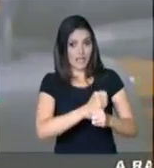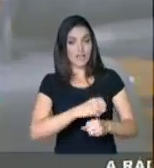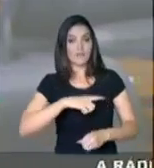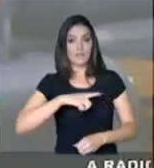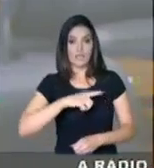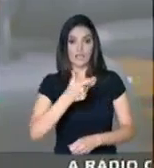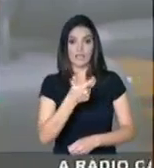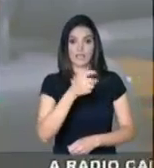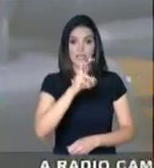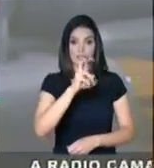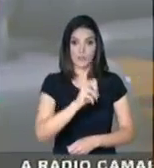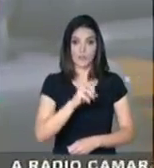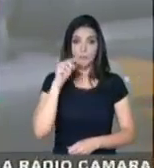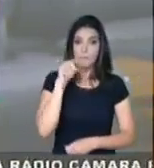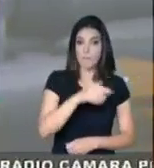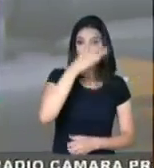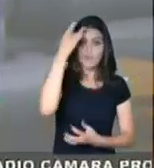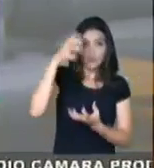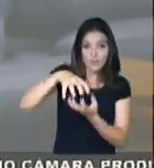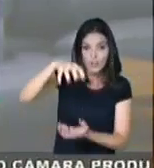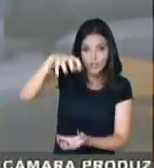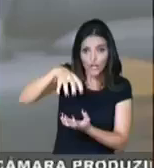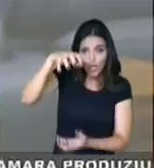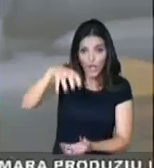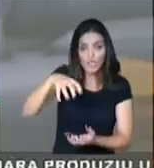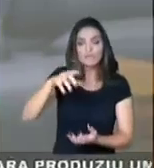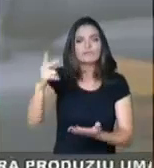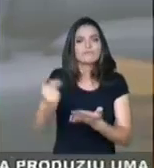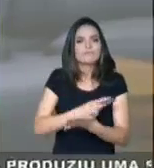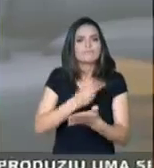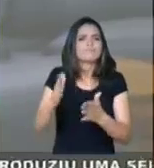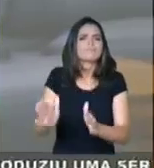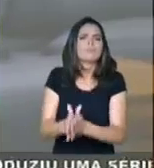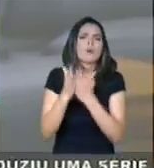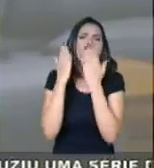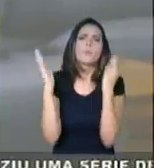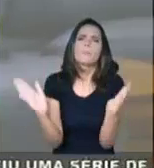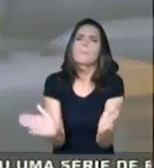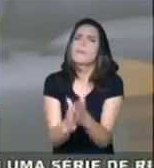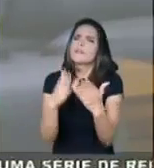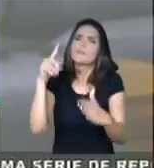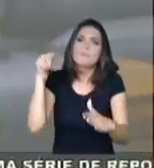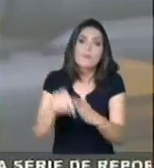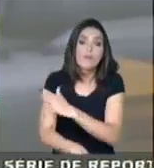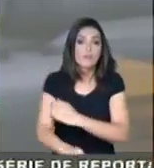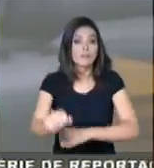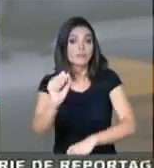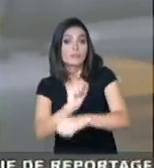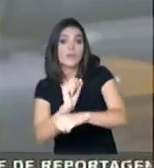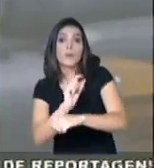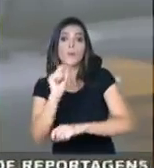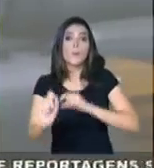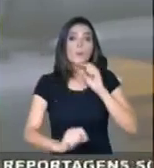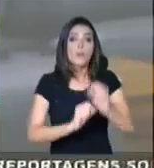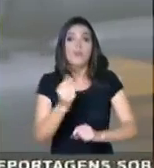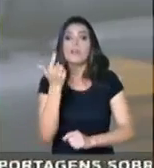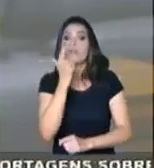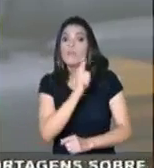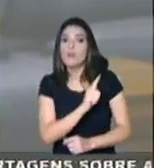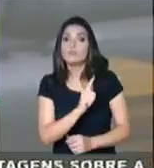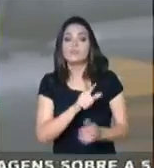150 mil idosos em situação de miséria, aguardando que os seus pleitos